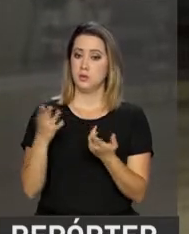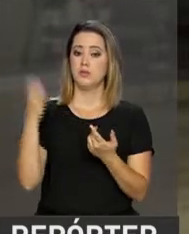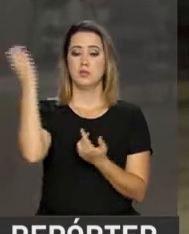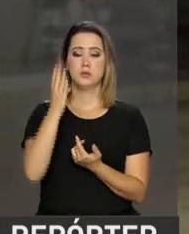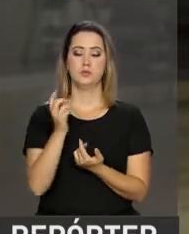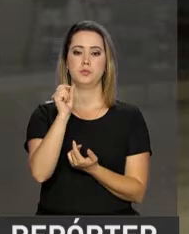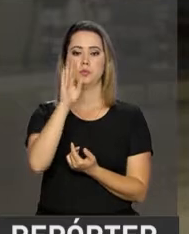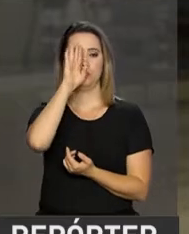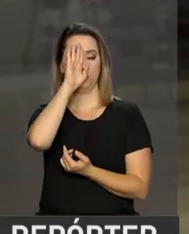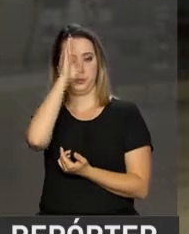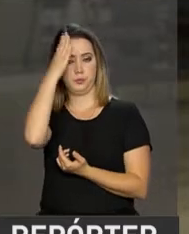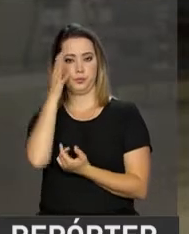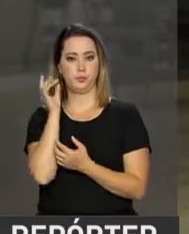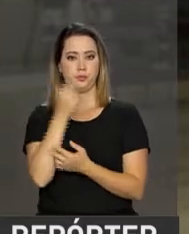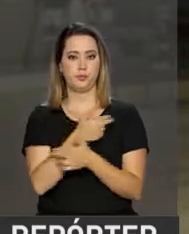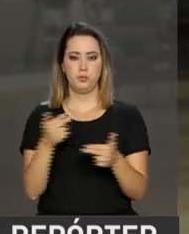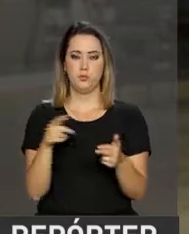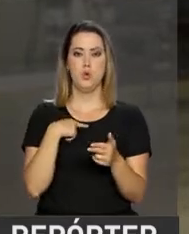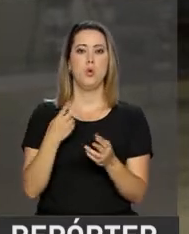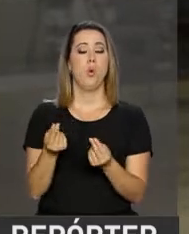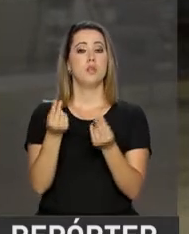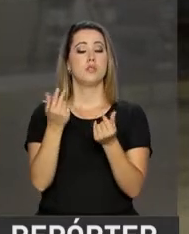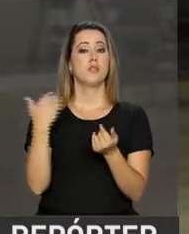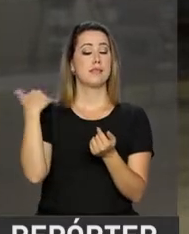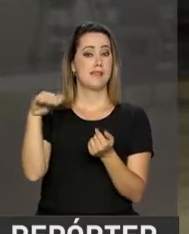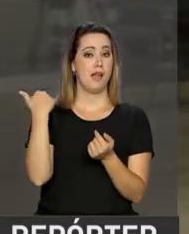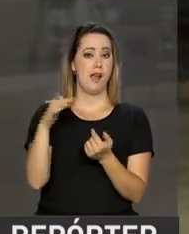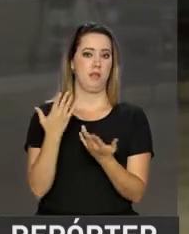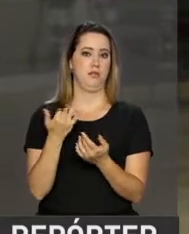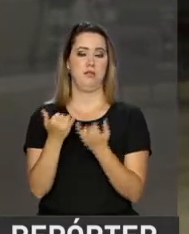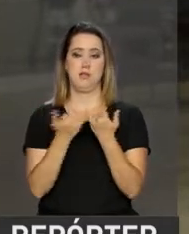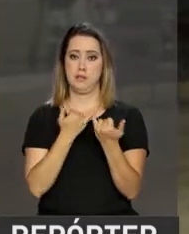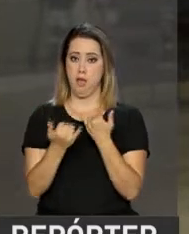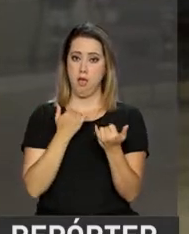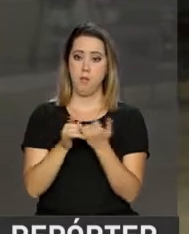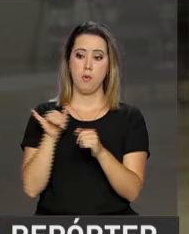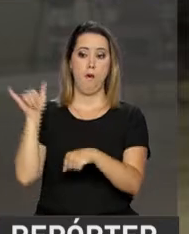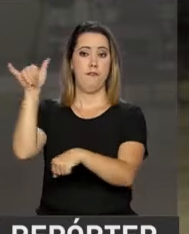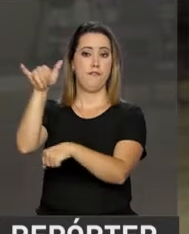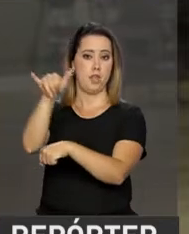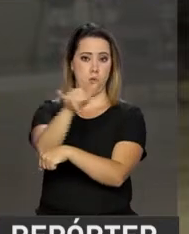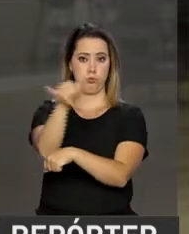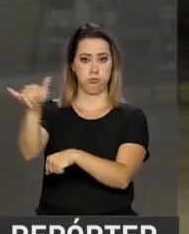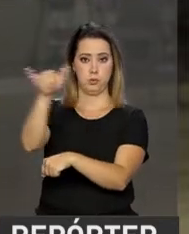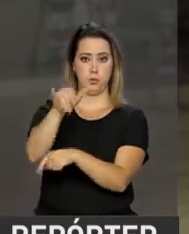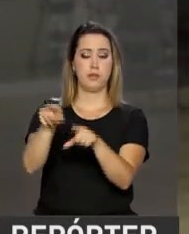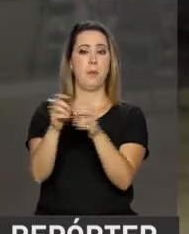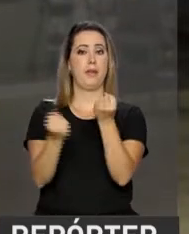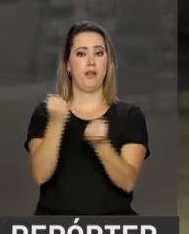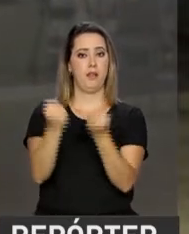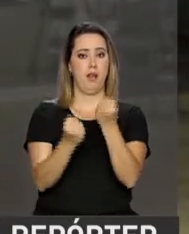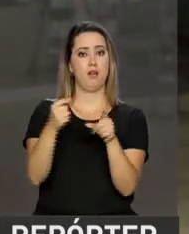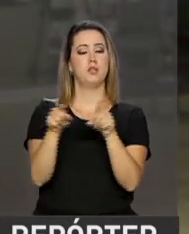principalmente de bens com alto valor agregado como aviões e automóveis e também produtos básicos